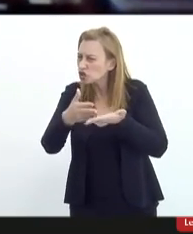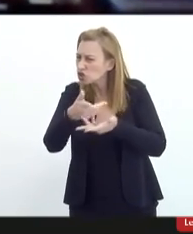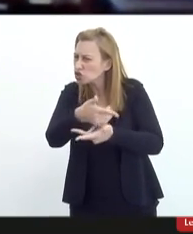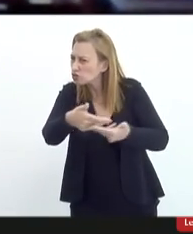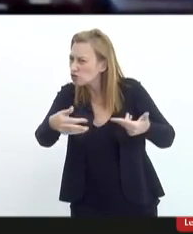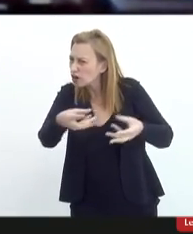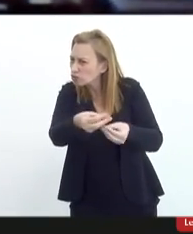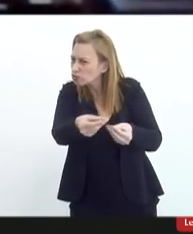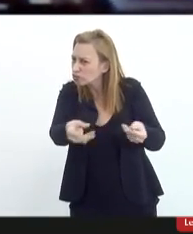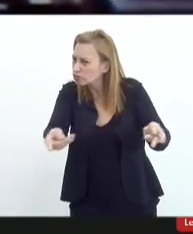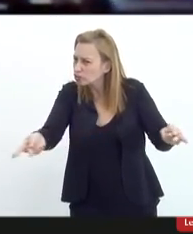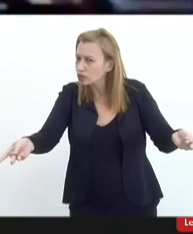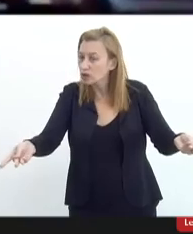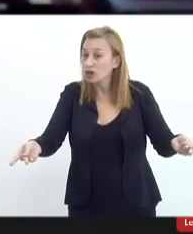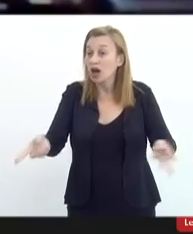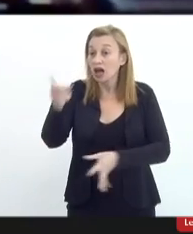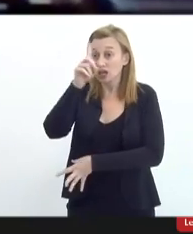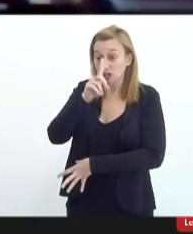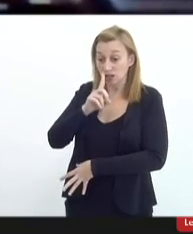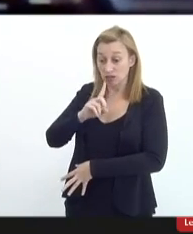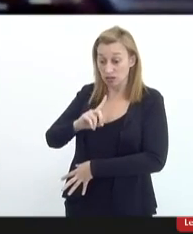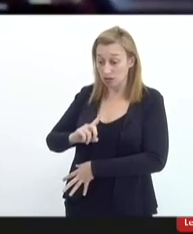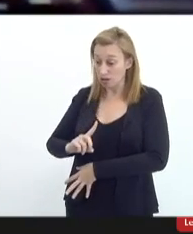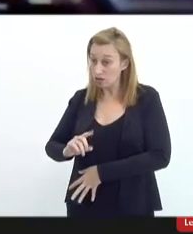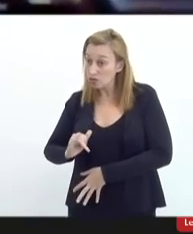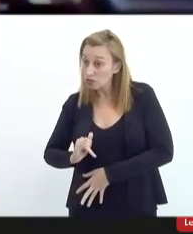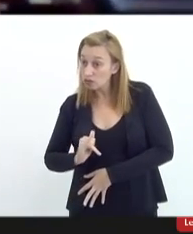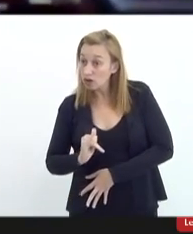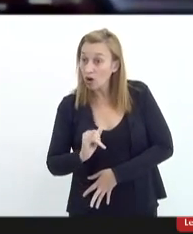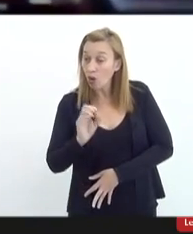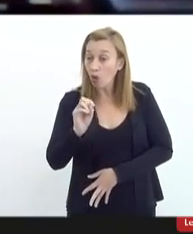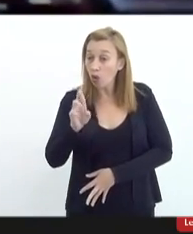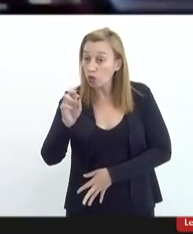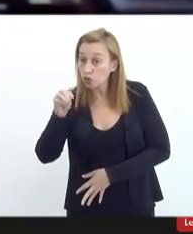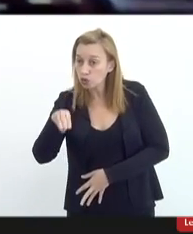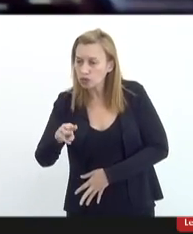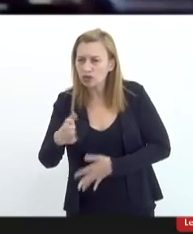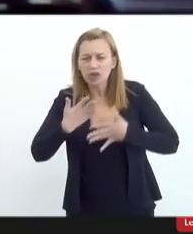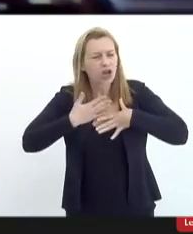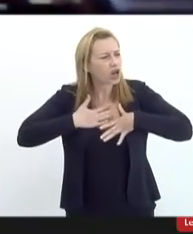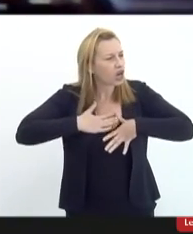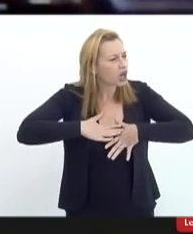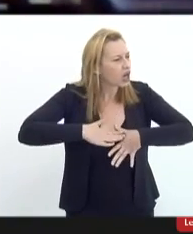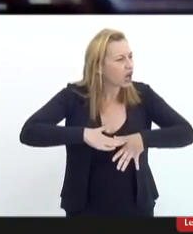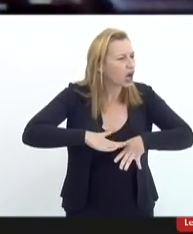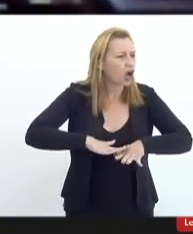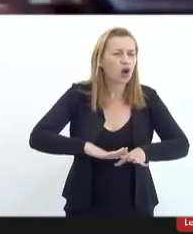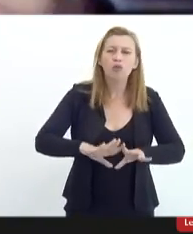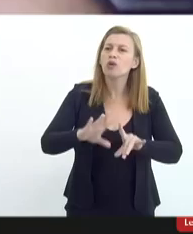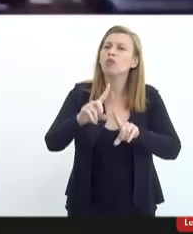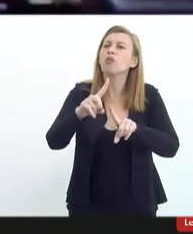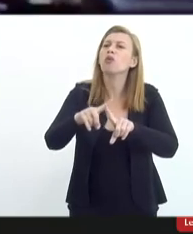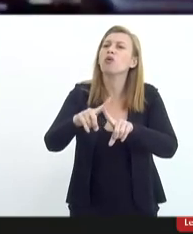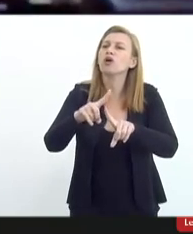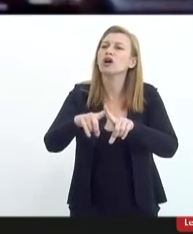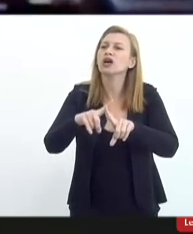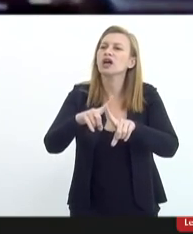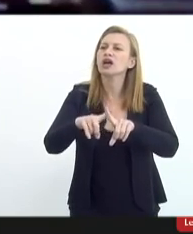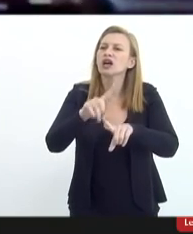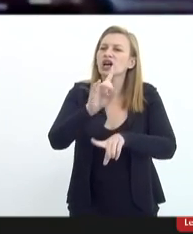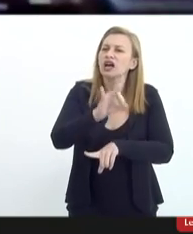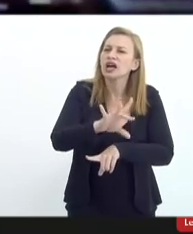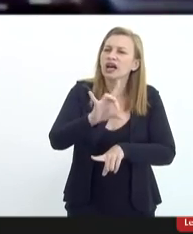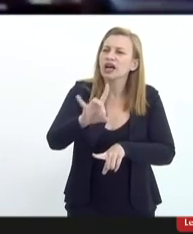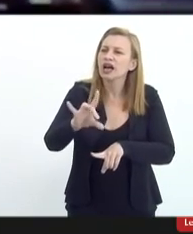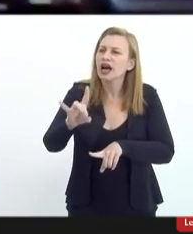pedaços. E aí Deus diz para ela, Olorum, fique calma e tranquila, porque cada